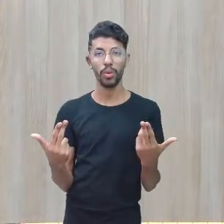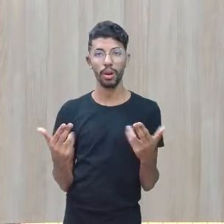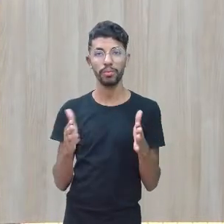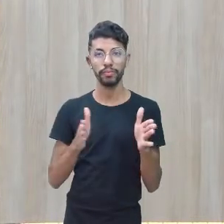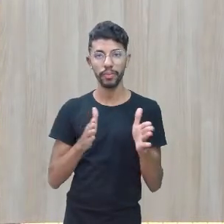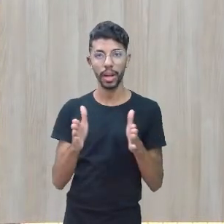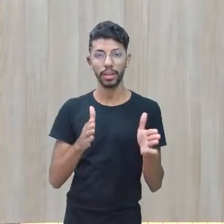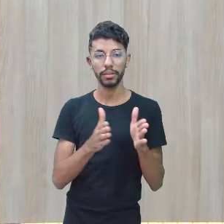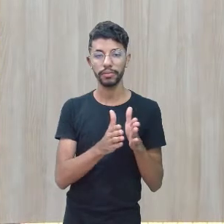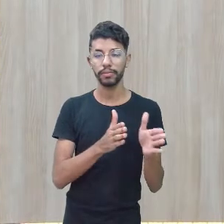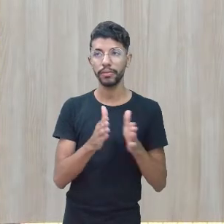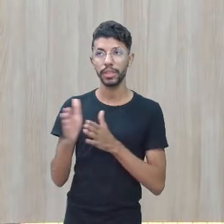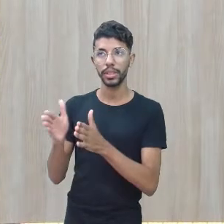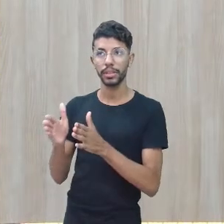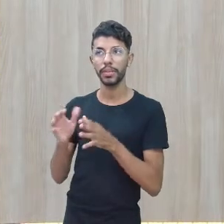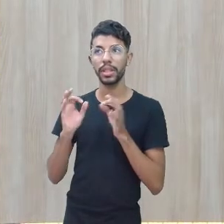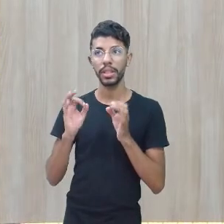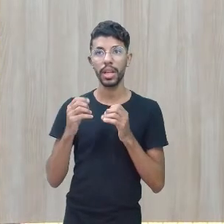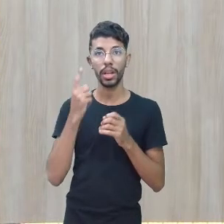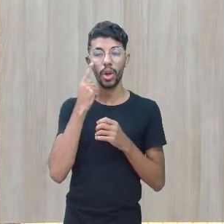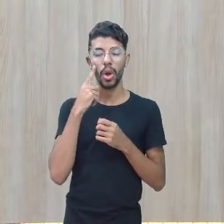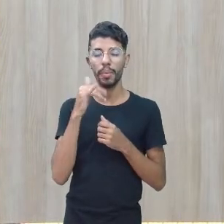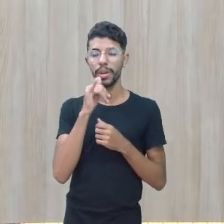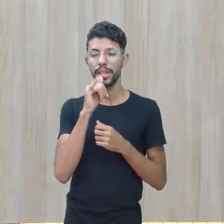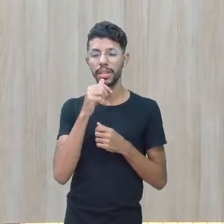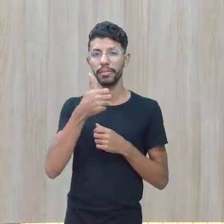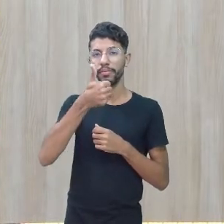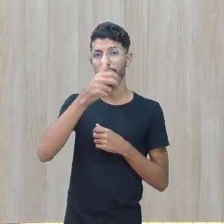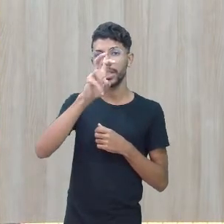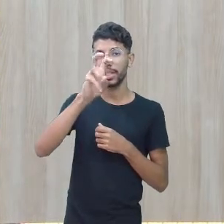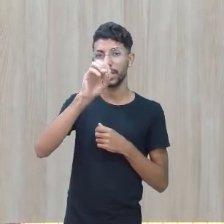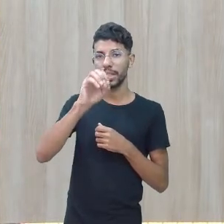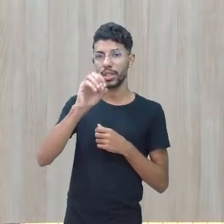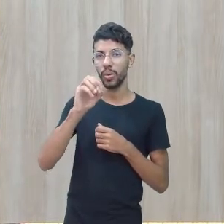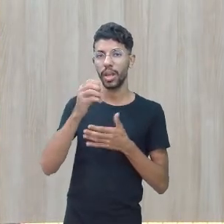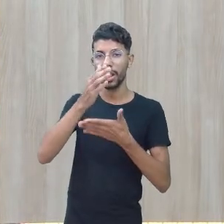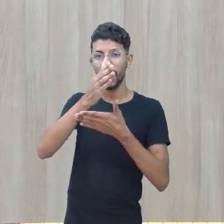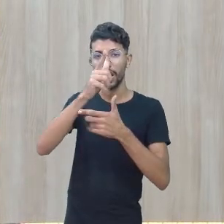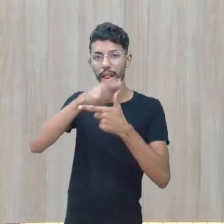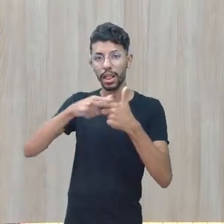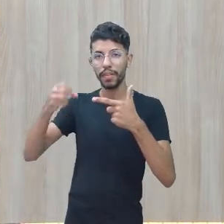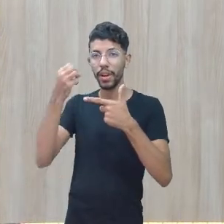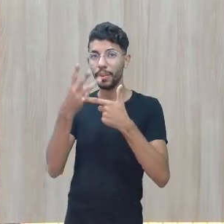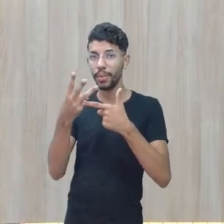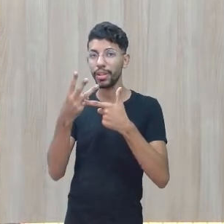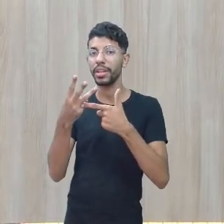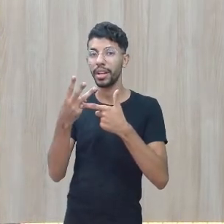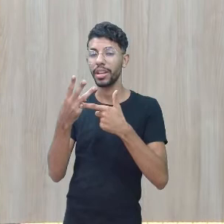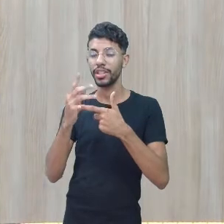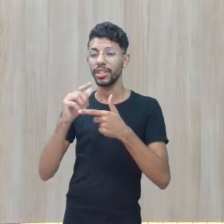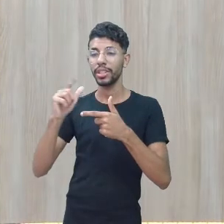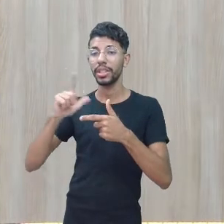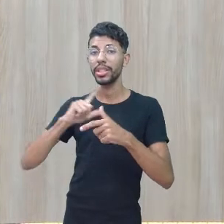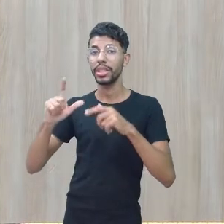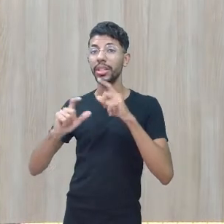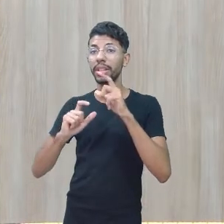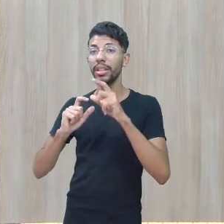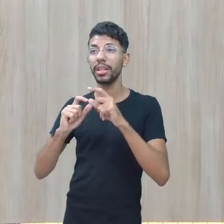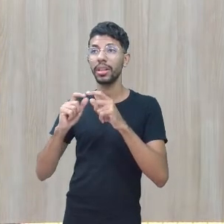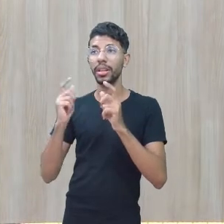que eu dividi 150 por 3 e as 3 partes eram de 50. Então, 50 mais